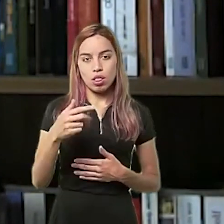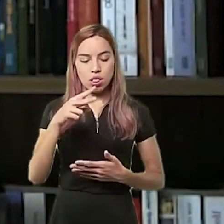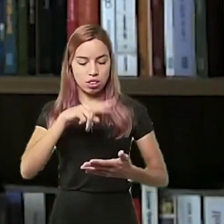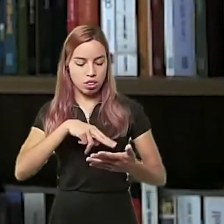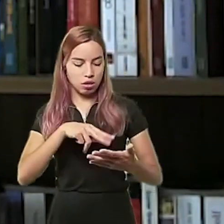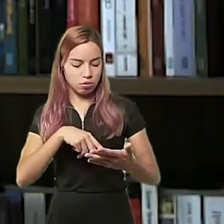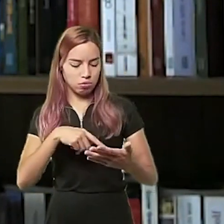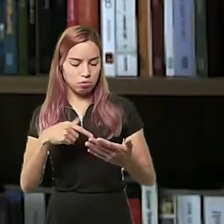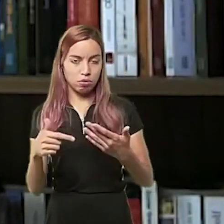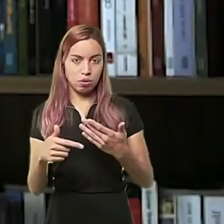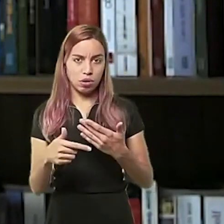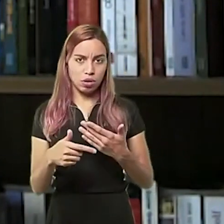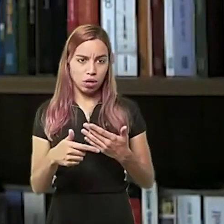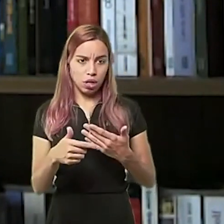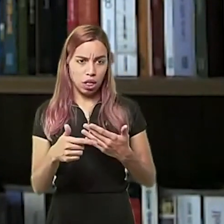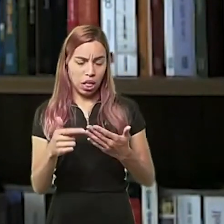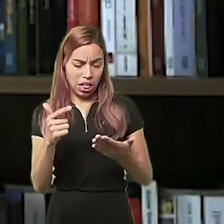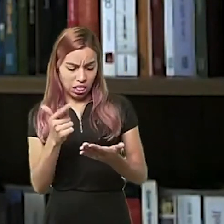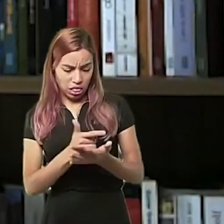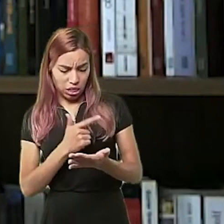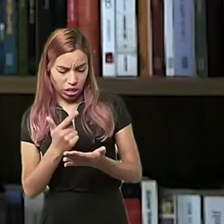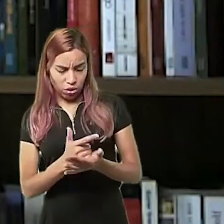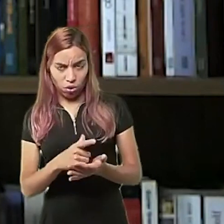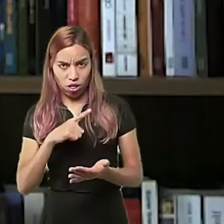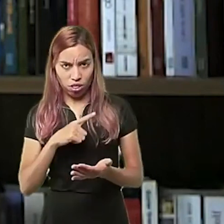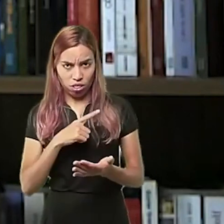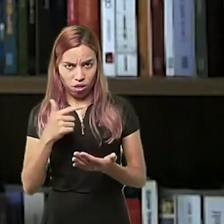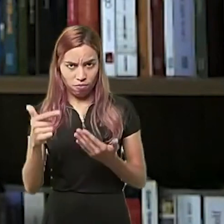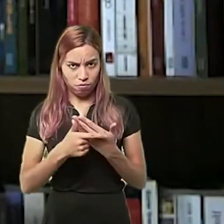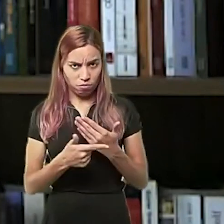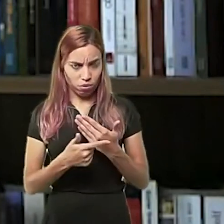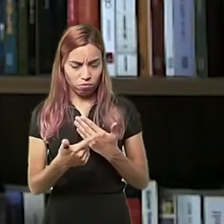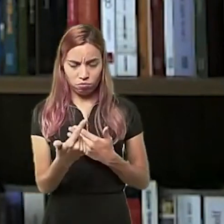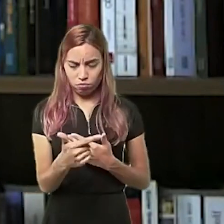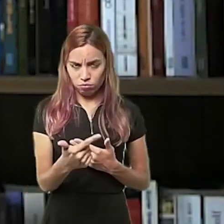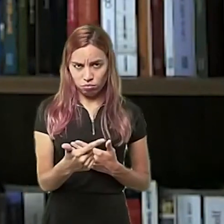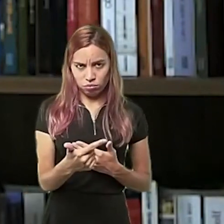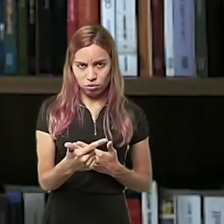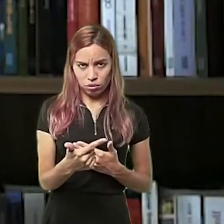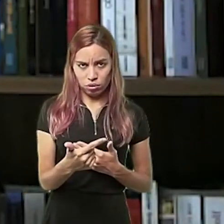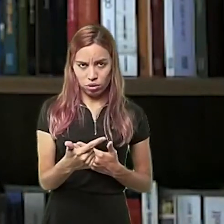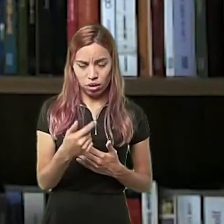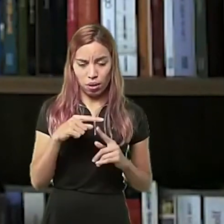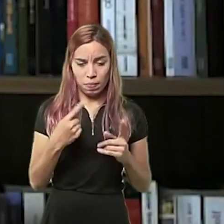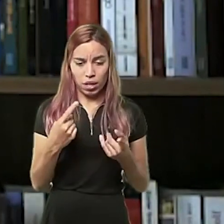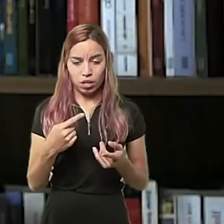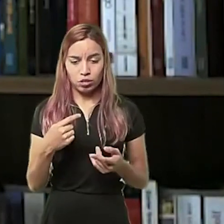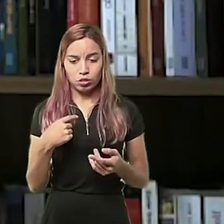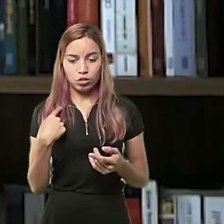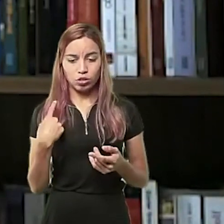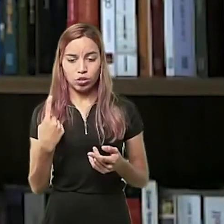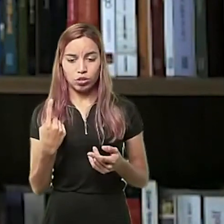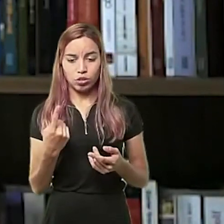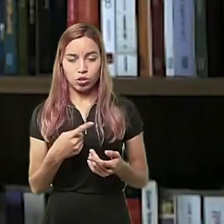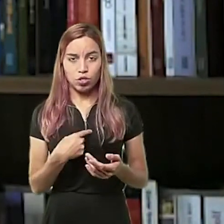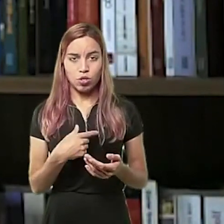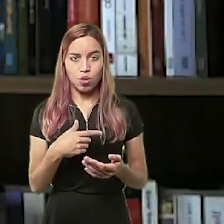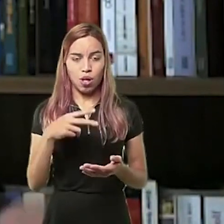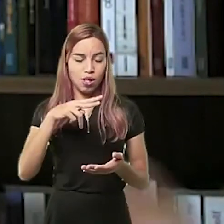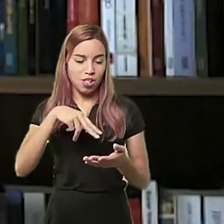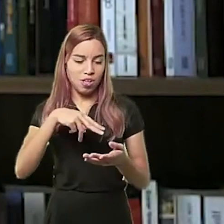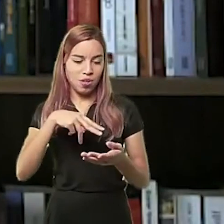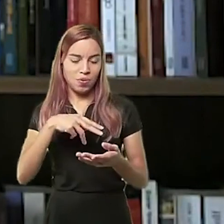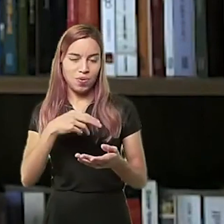função, ela espelha a realidade, ela costuma se debruçar sobre a realidade. Até quando